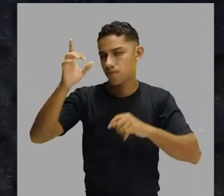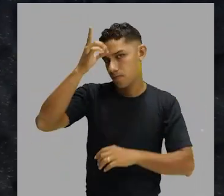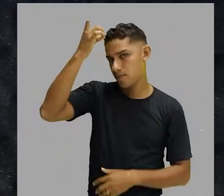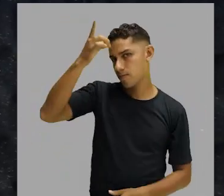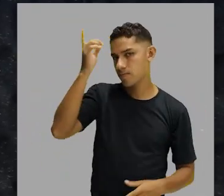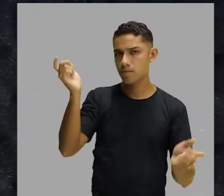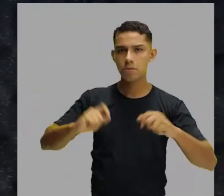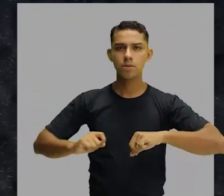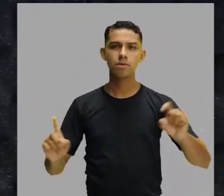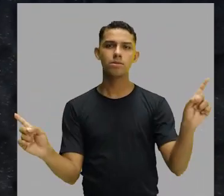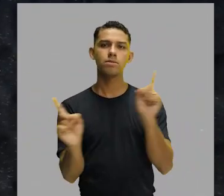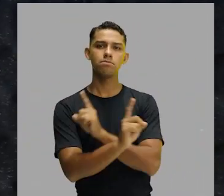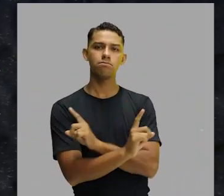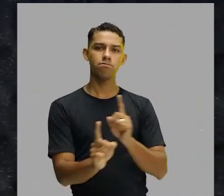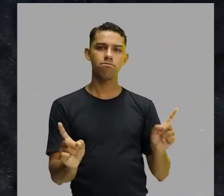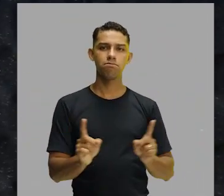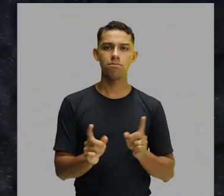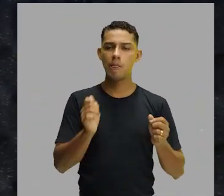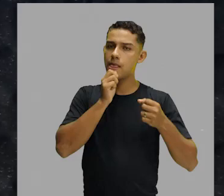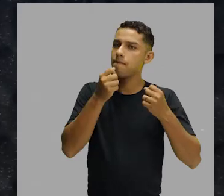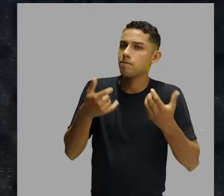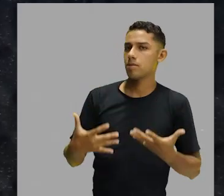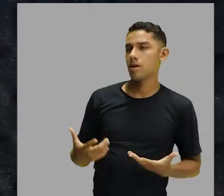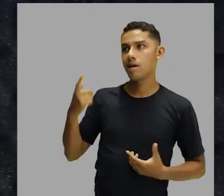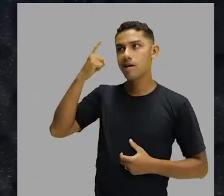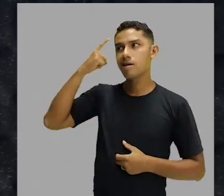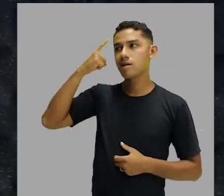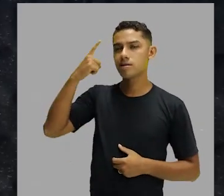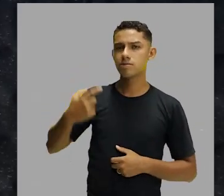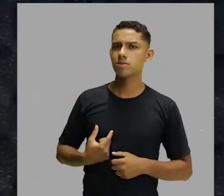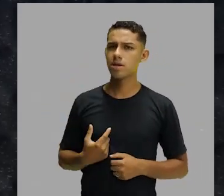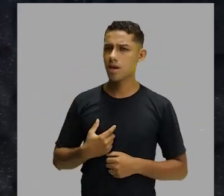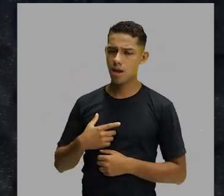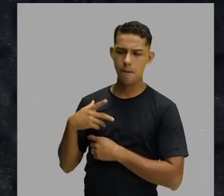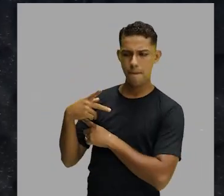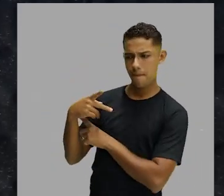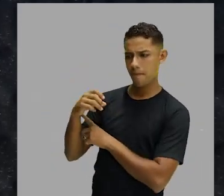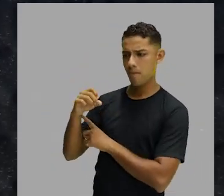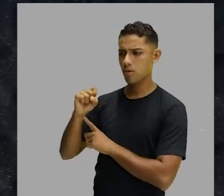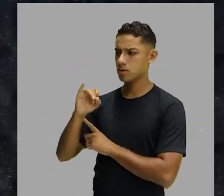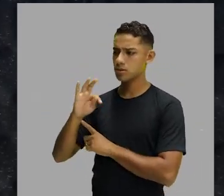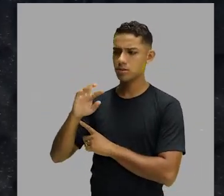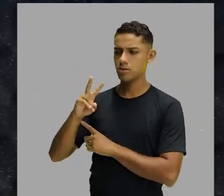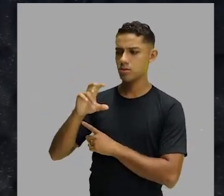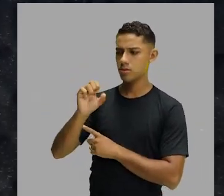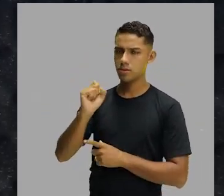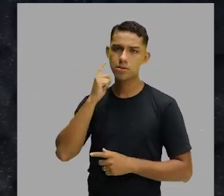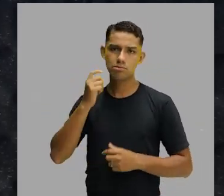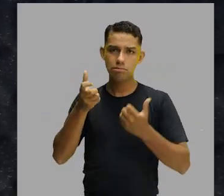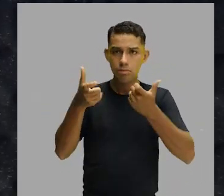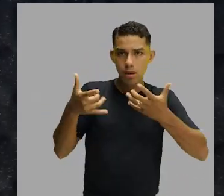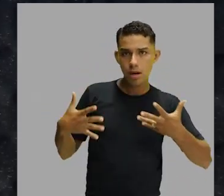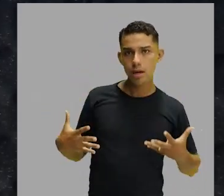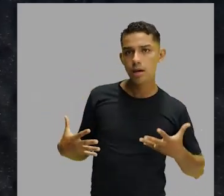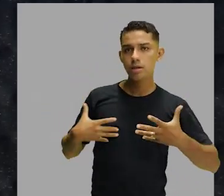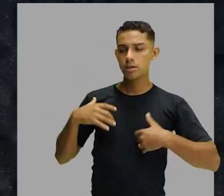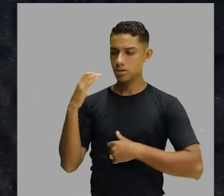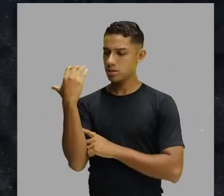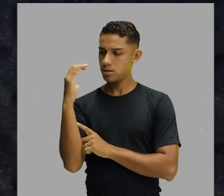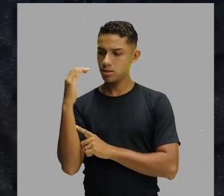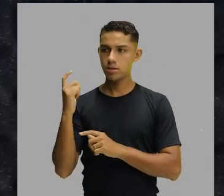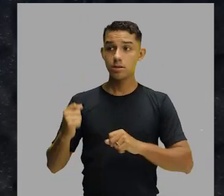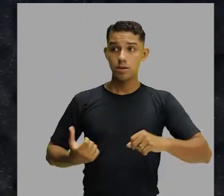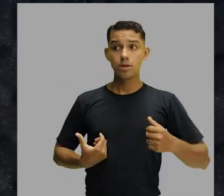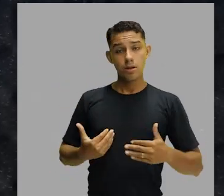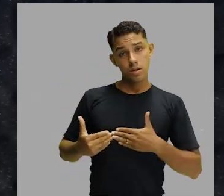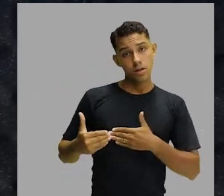ter como eu vou dizer, ideias não positivistas, ideias sem explicação científica, tá bom? Então, aqui,